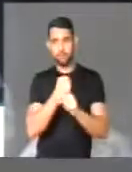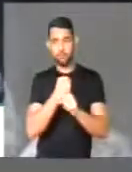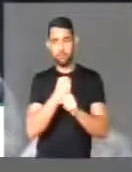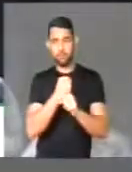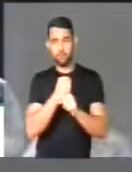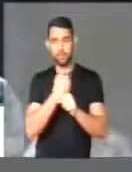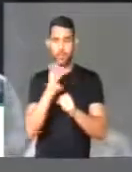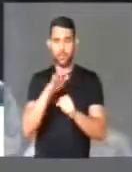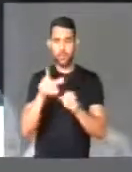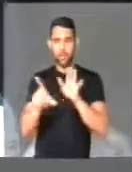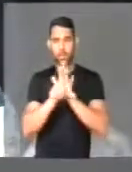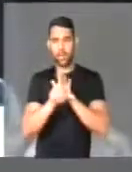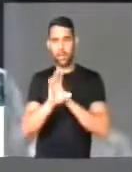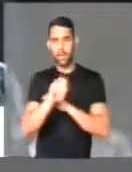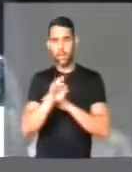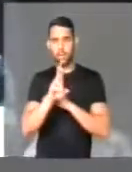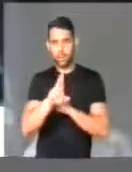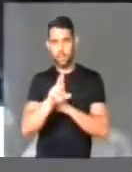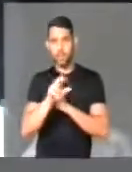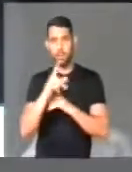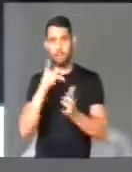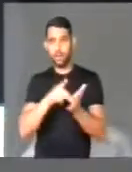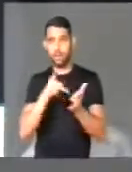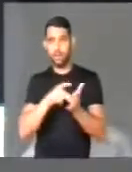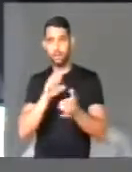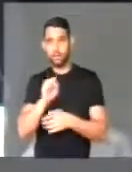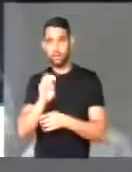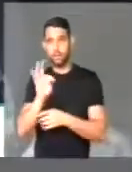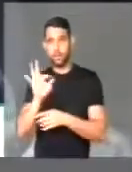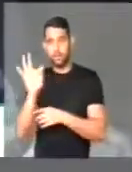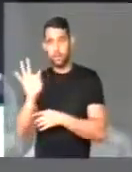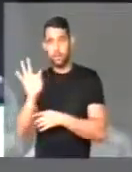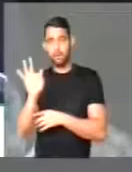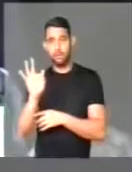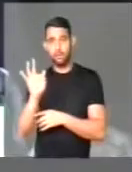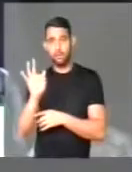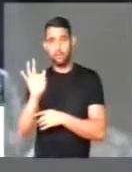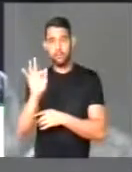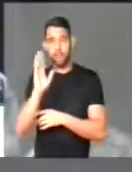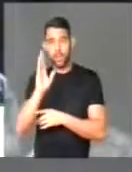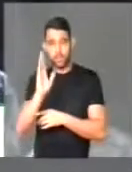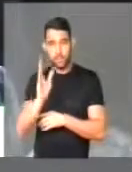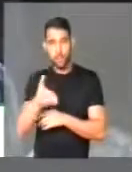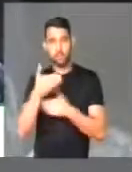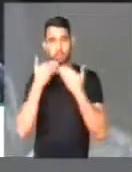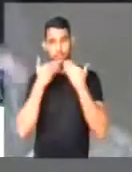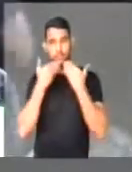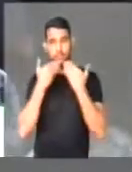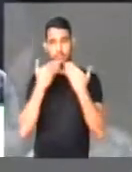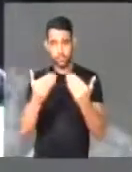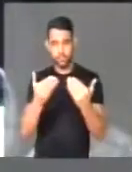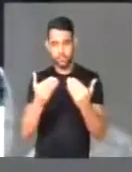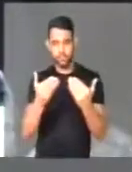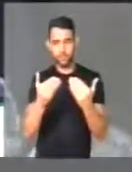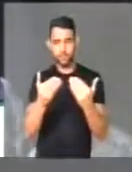em torno da Lei Candir. É evidente que o Supremo Tribunal Federal já se colocou